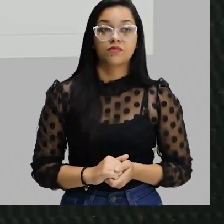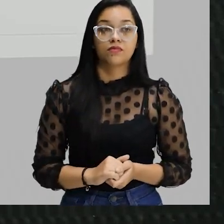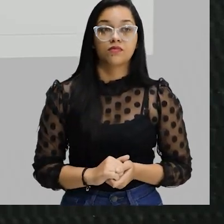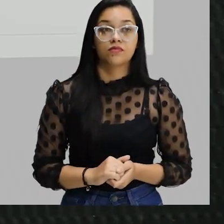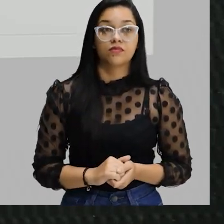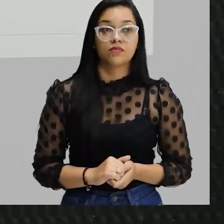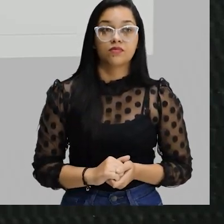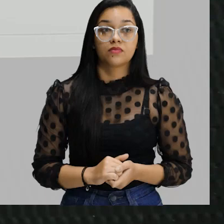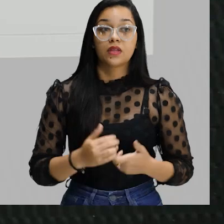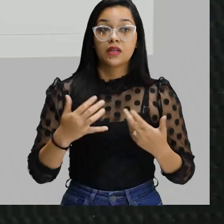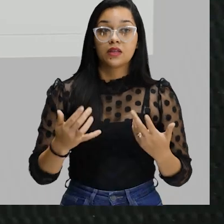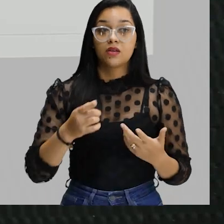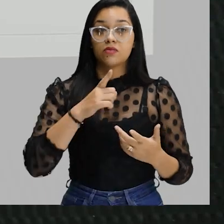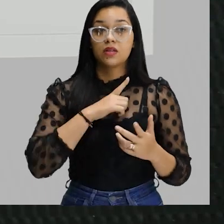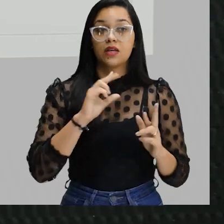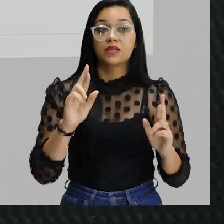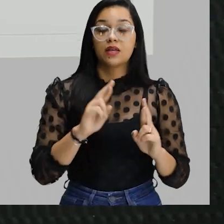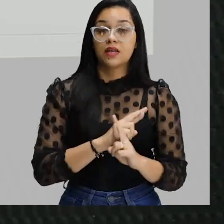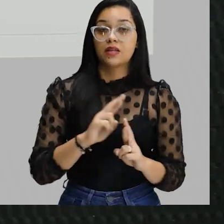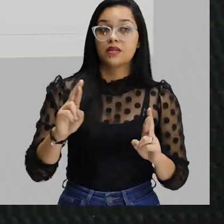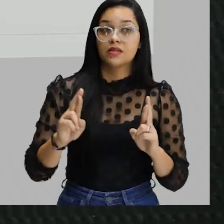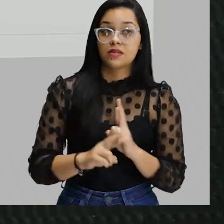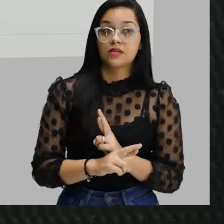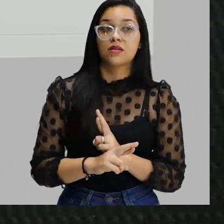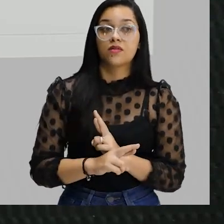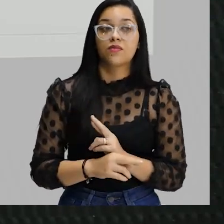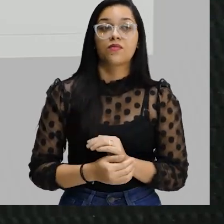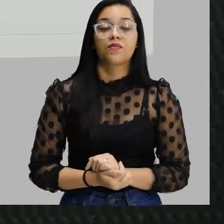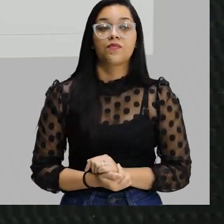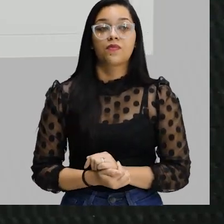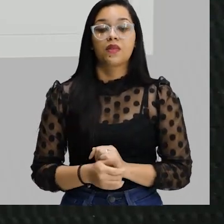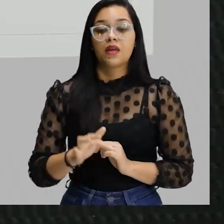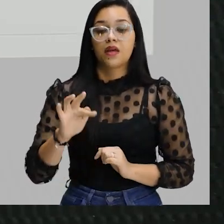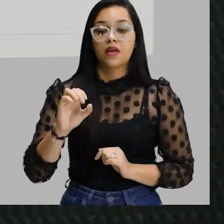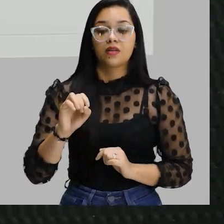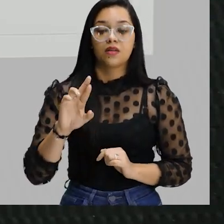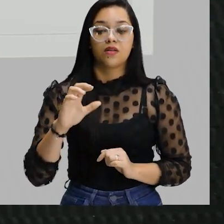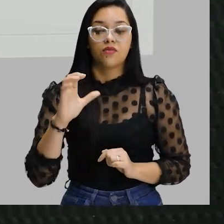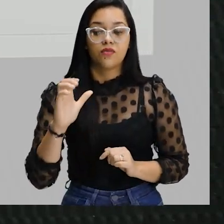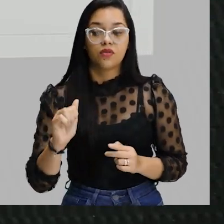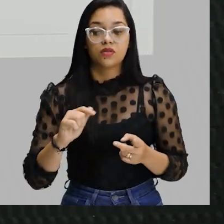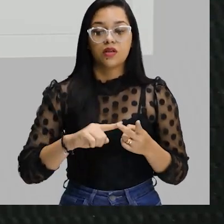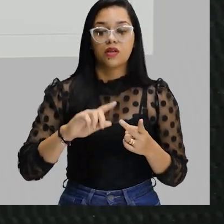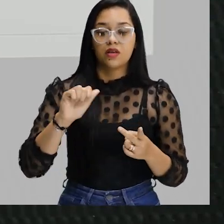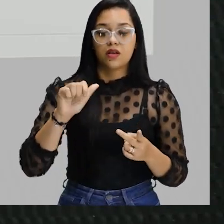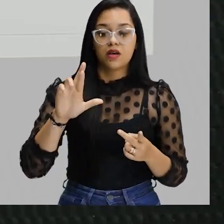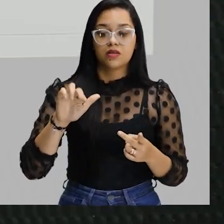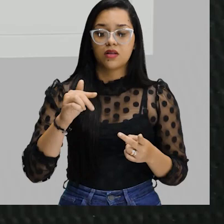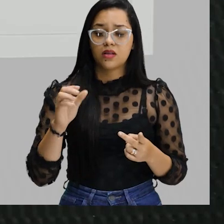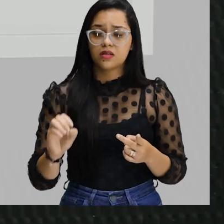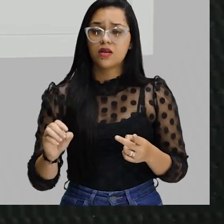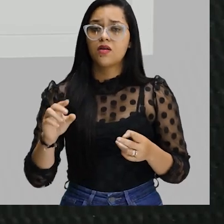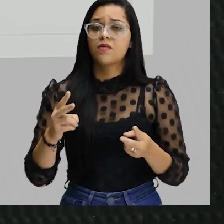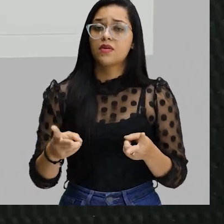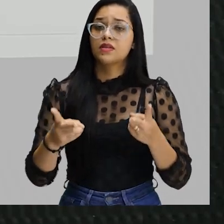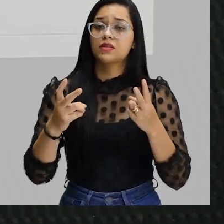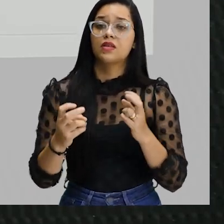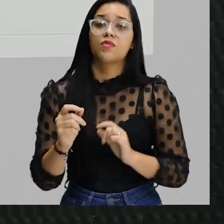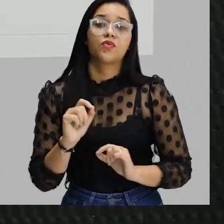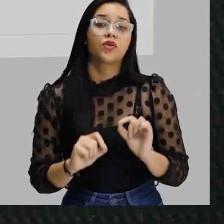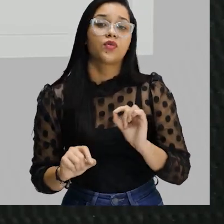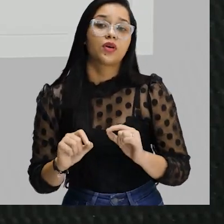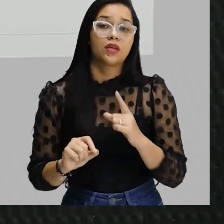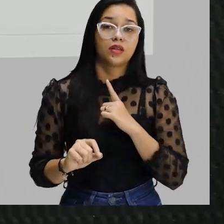certo? Então existe essa relação entre força e aceleração, né? Percebam que eles são